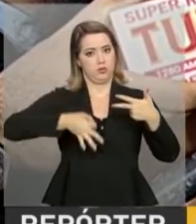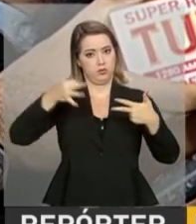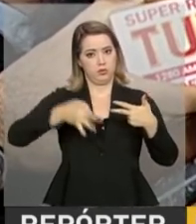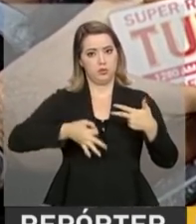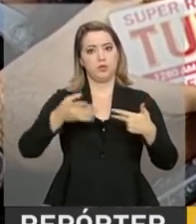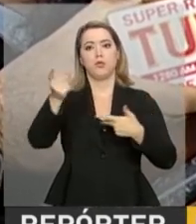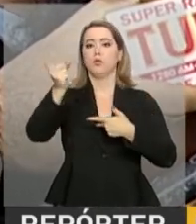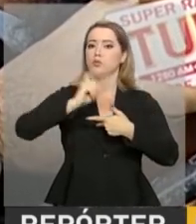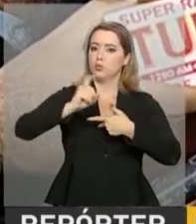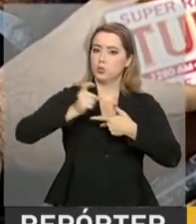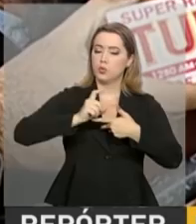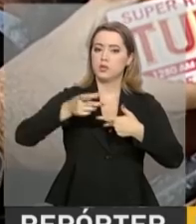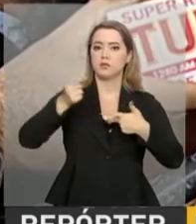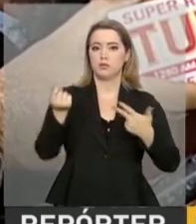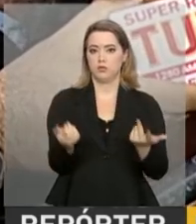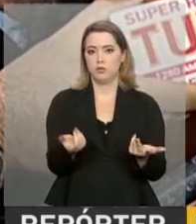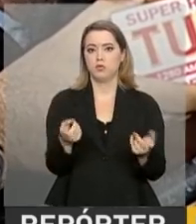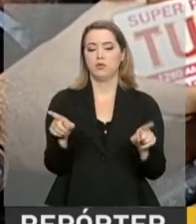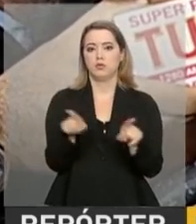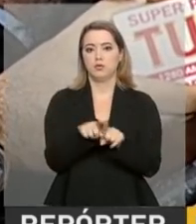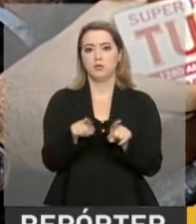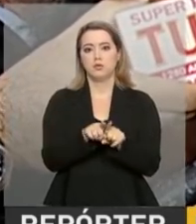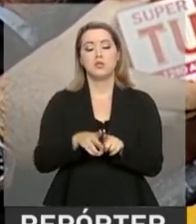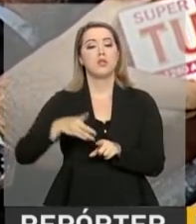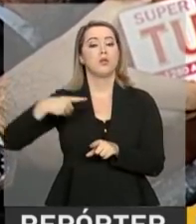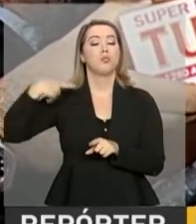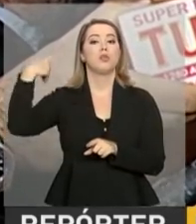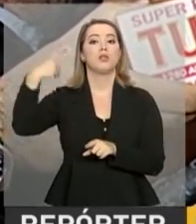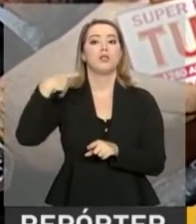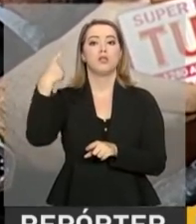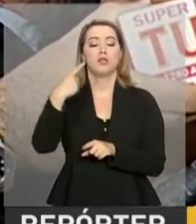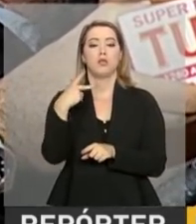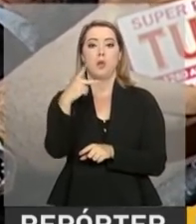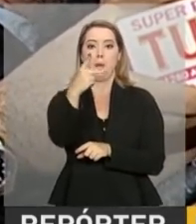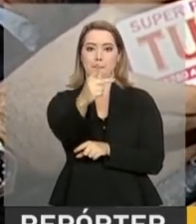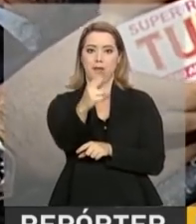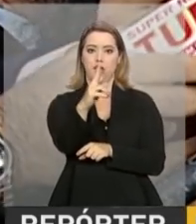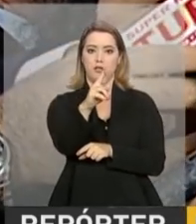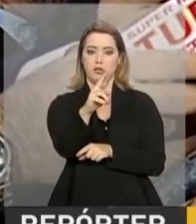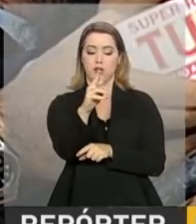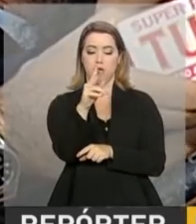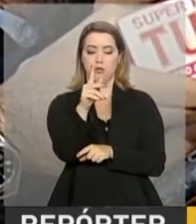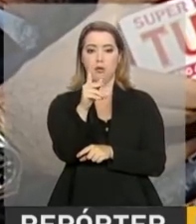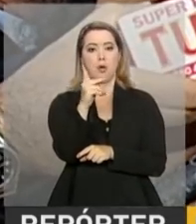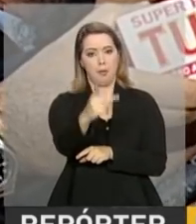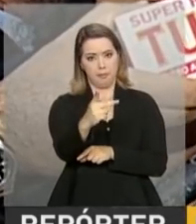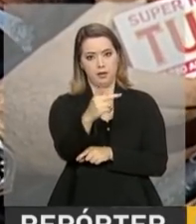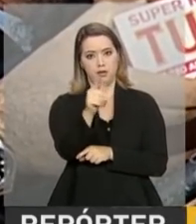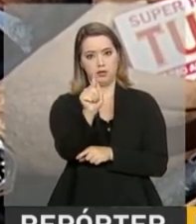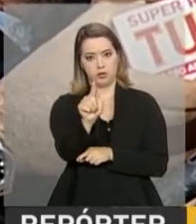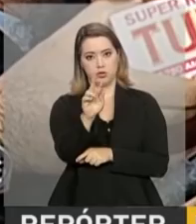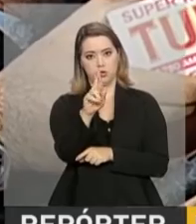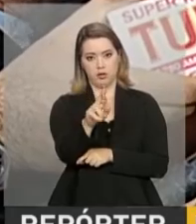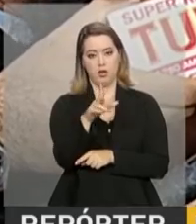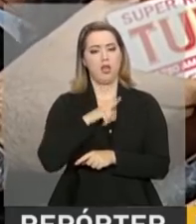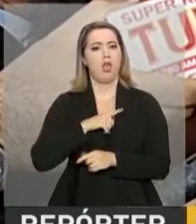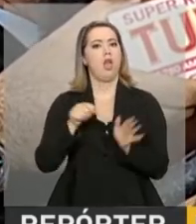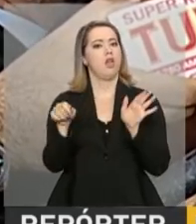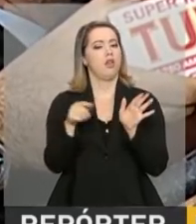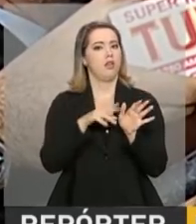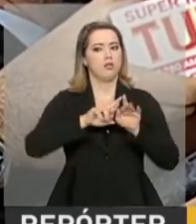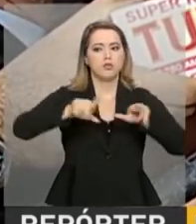Judiciário, do Executivo e da Procuradoria-Geral da República, abrangendo temas como drogas,